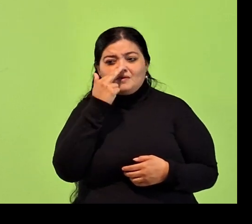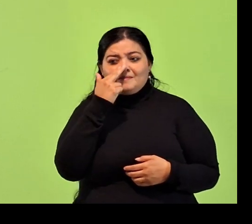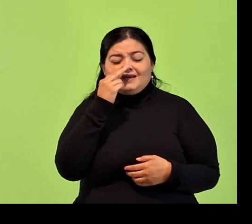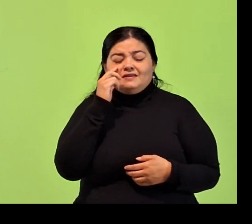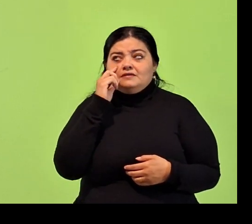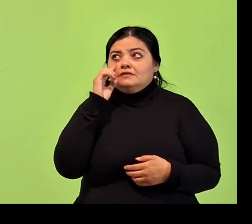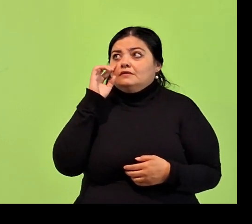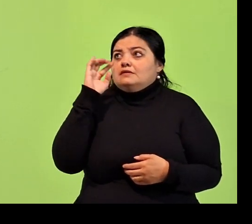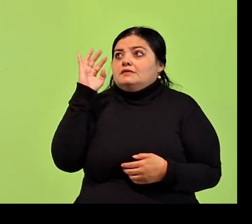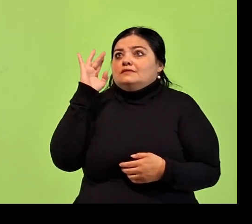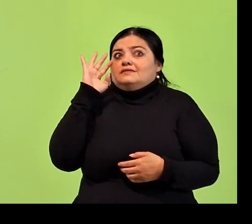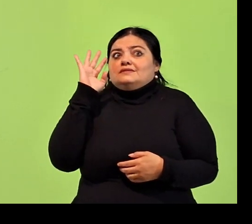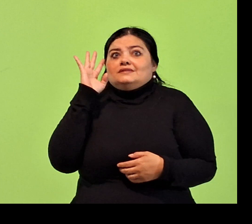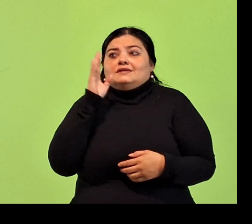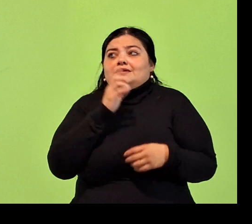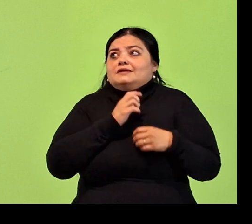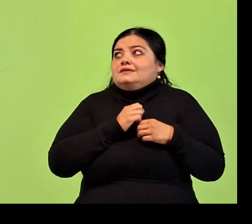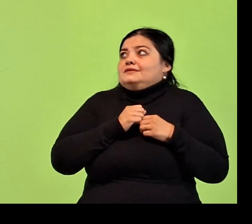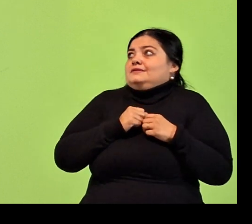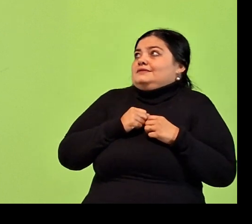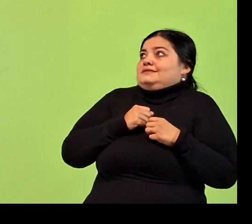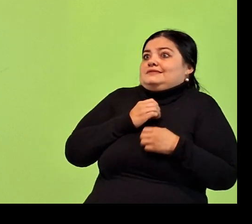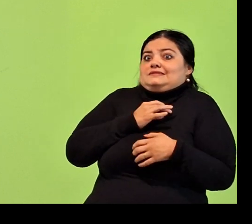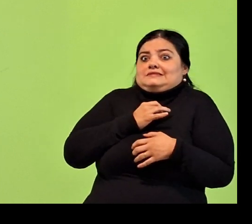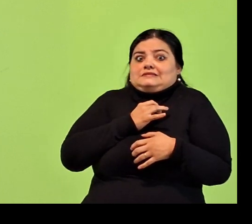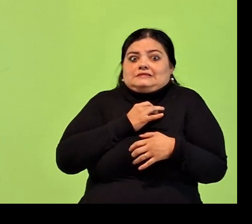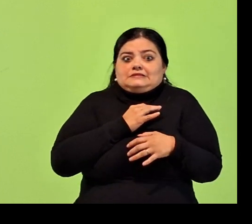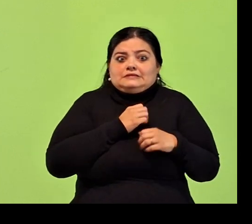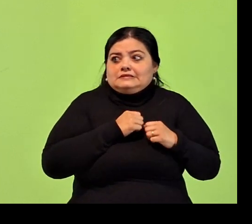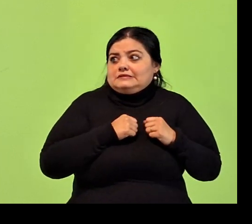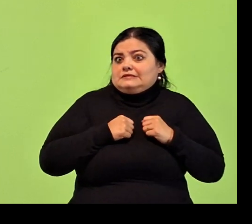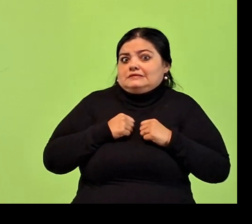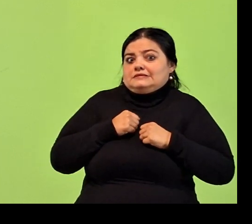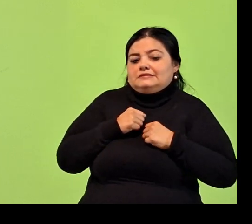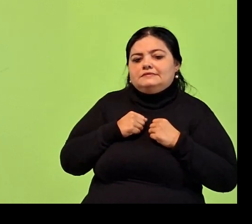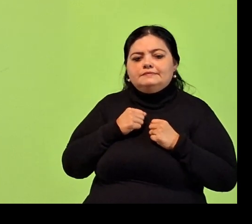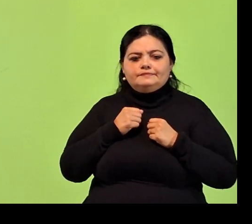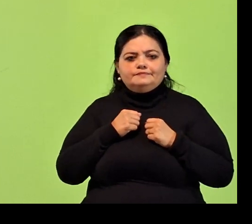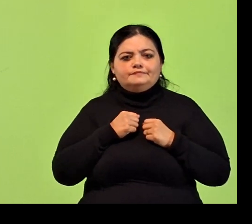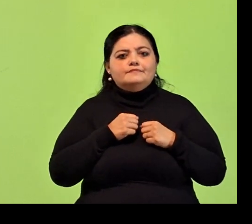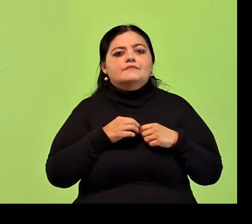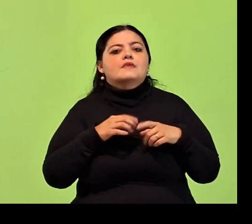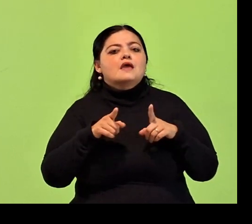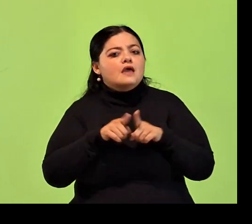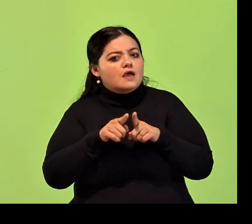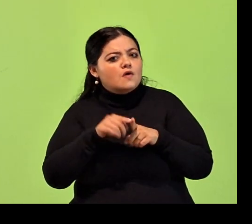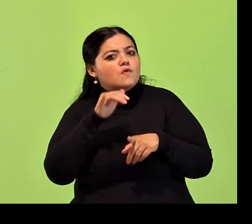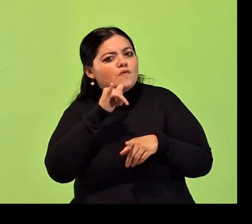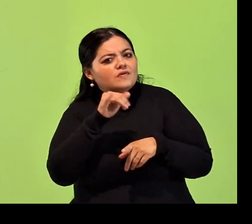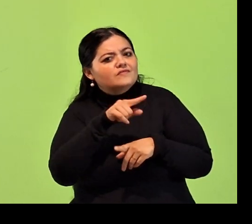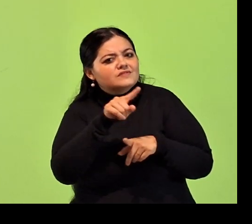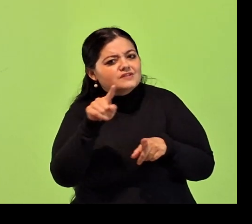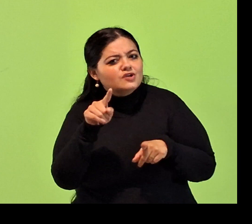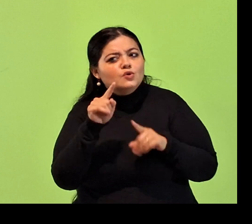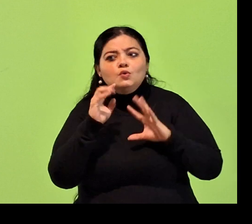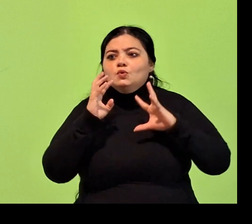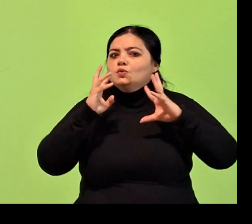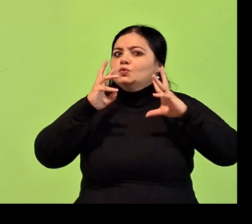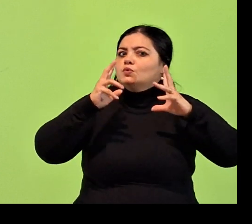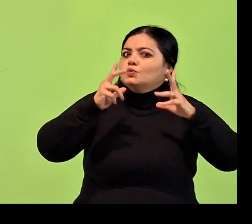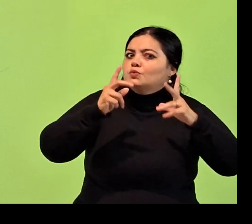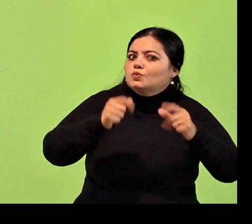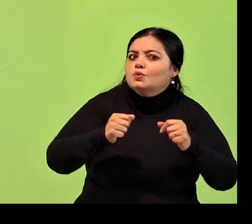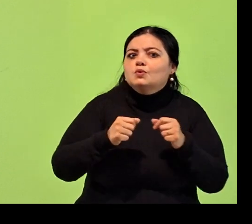estar completamente despersonalizado. Eu preciso dizer que eu acompanhei todos os longos